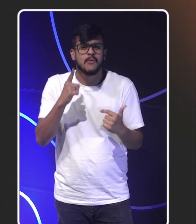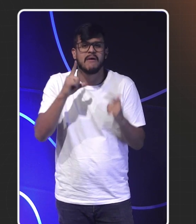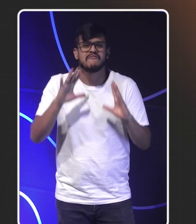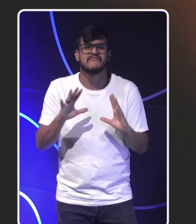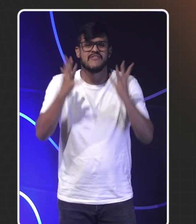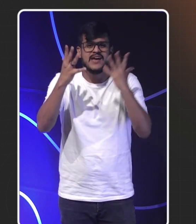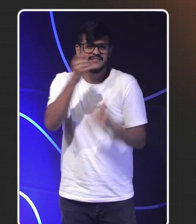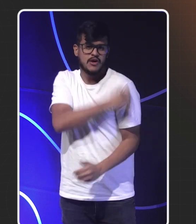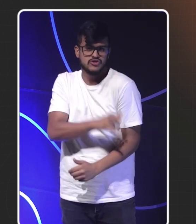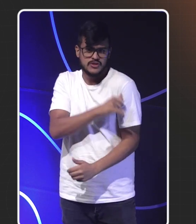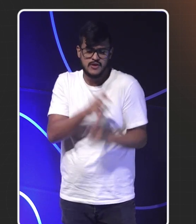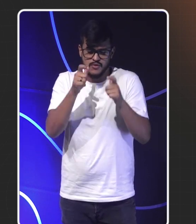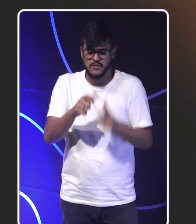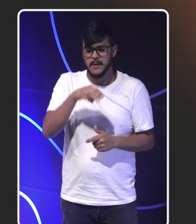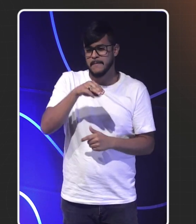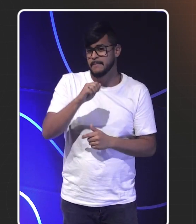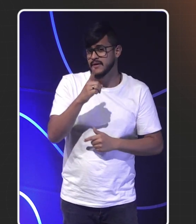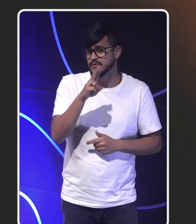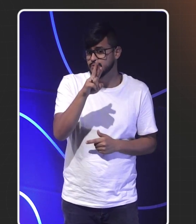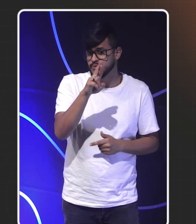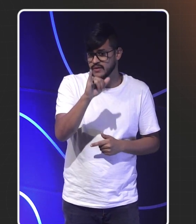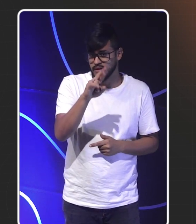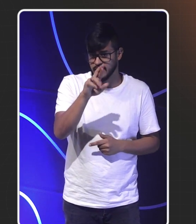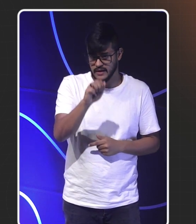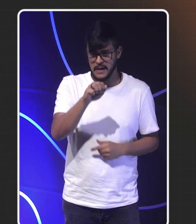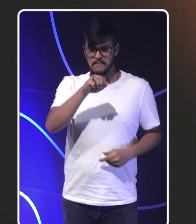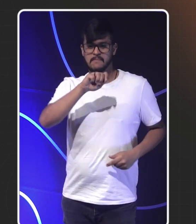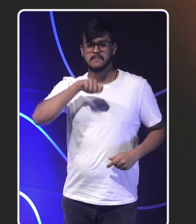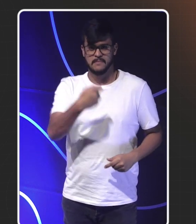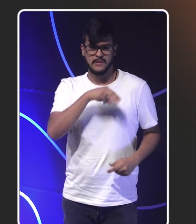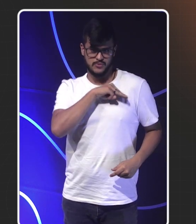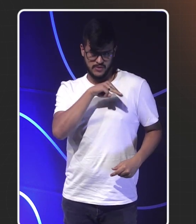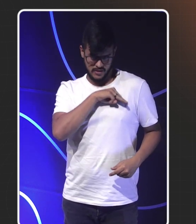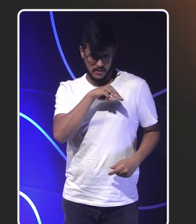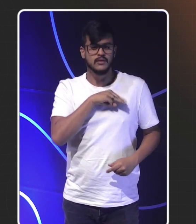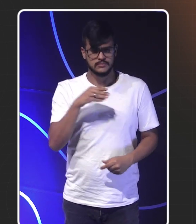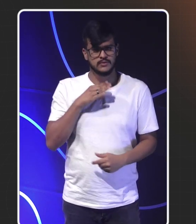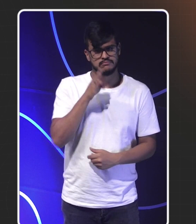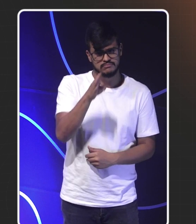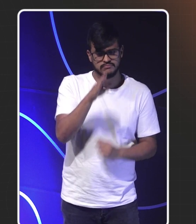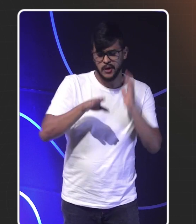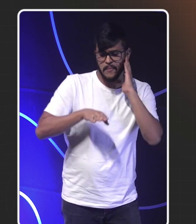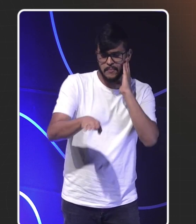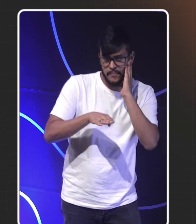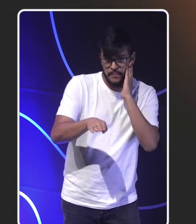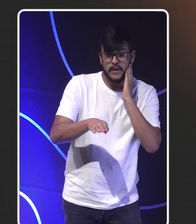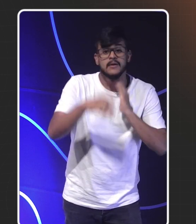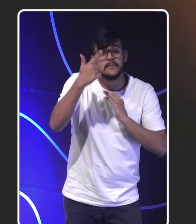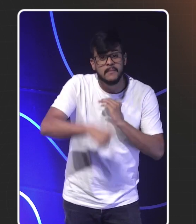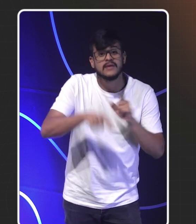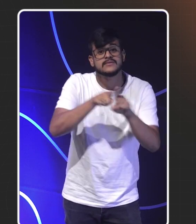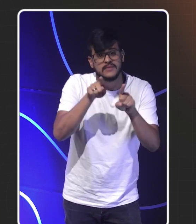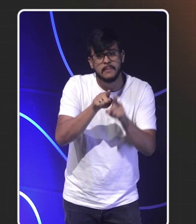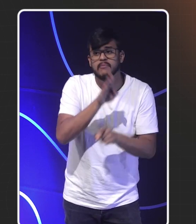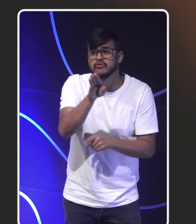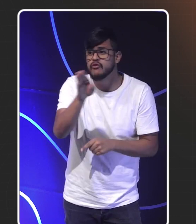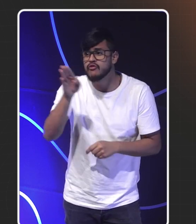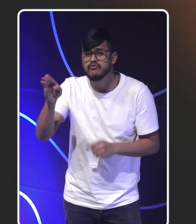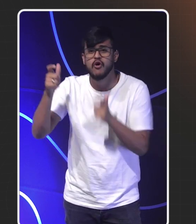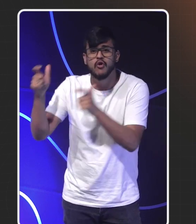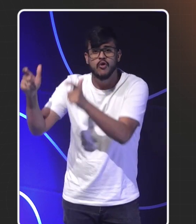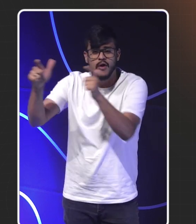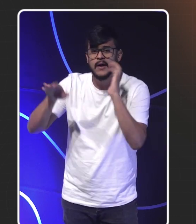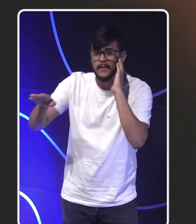Rio de Janeiro, que eu toco toda vez que tem um evento. Então, aparecem também outros trabalhos de DJ, porque eu compartilho sobre esse dia a dia, tanto